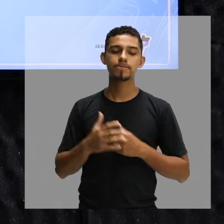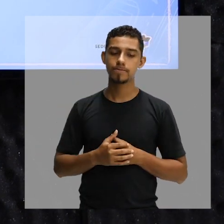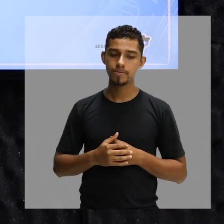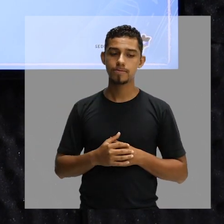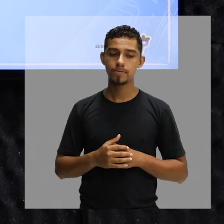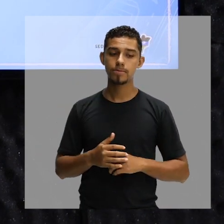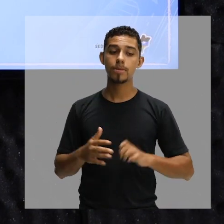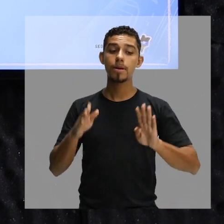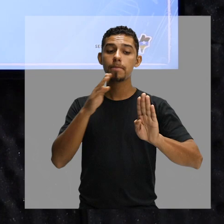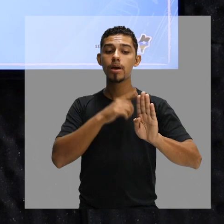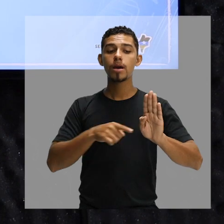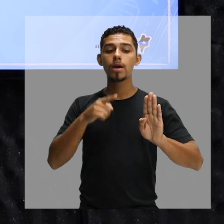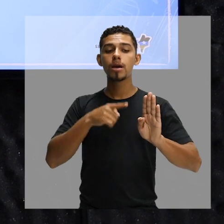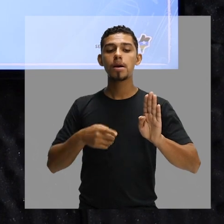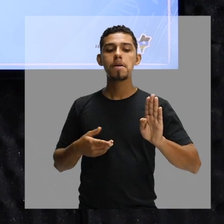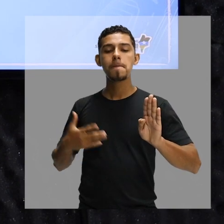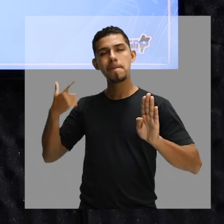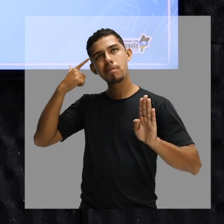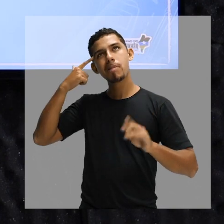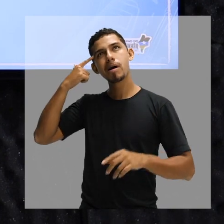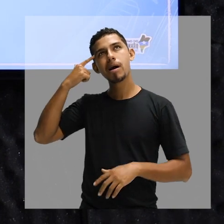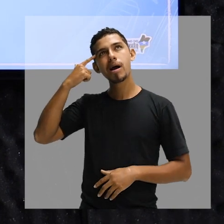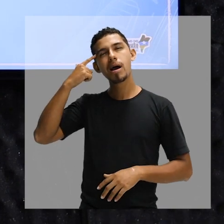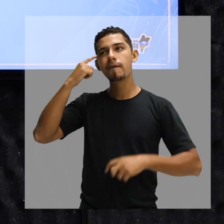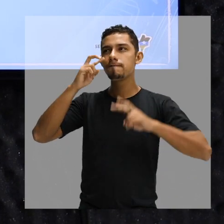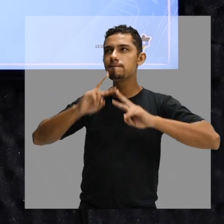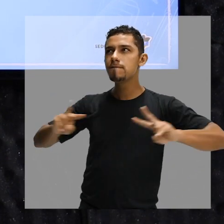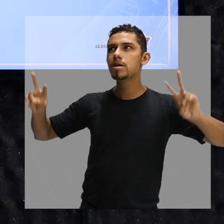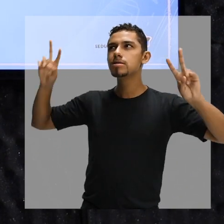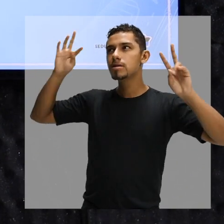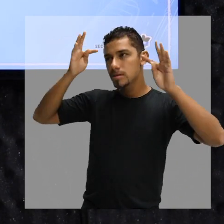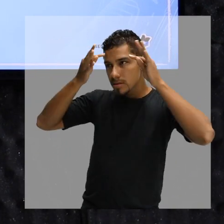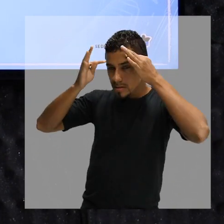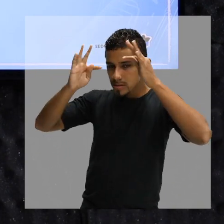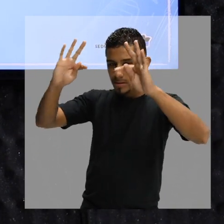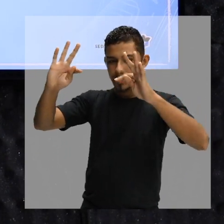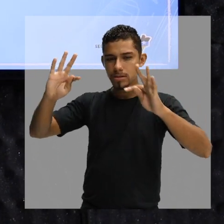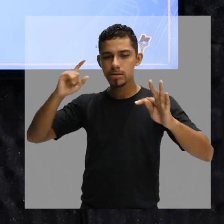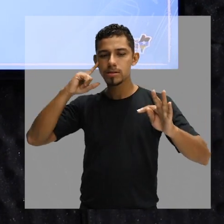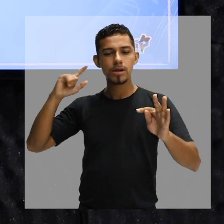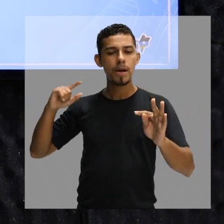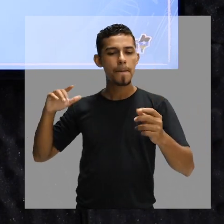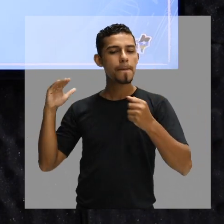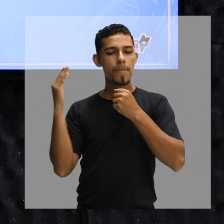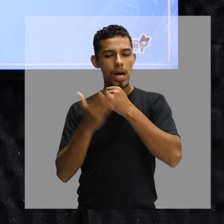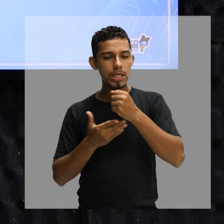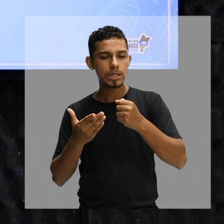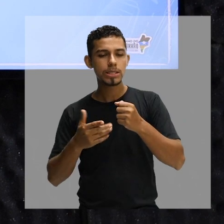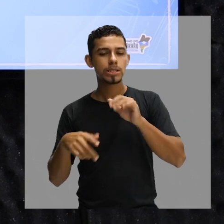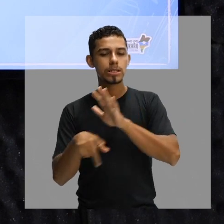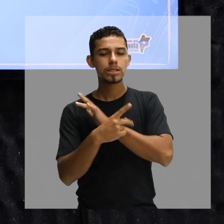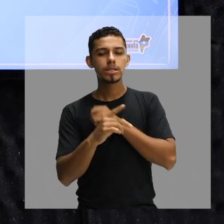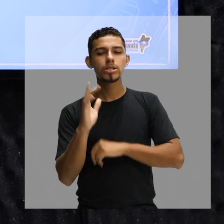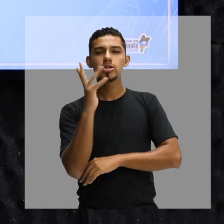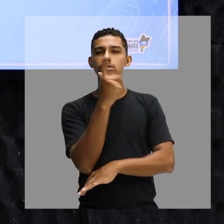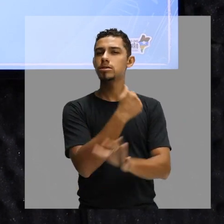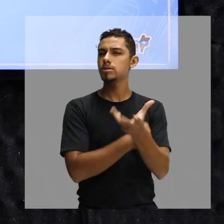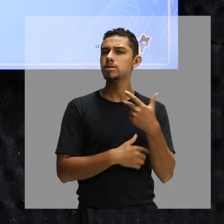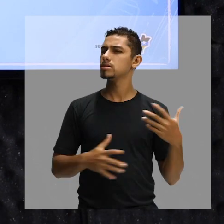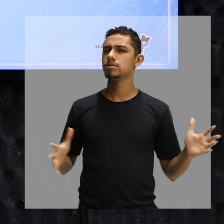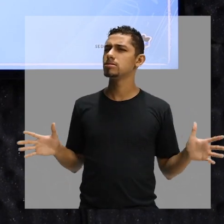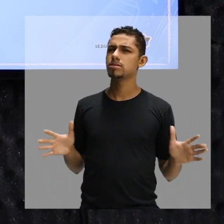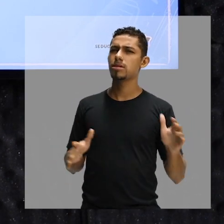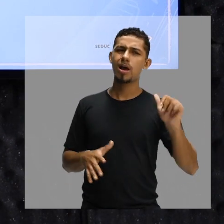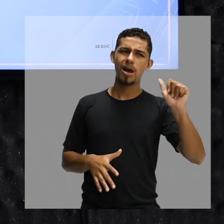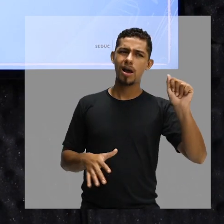visão teológica. Se você pegar a letra A e a letra B, elas dão quase no mesmo. Não tem grande valia, não tem grande